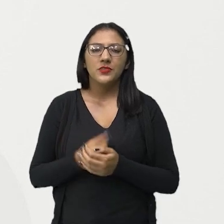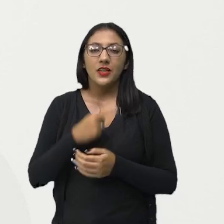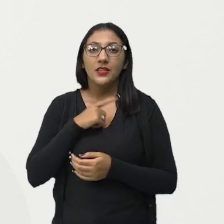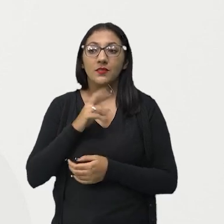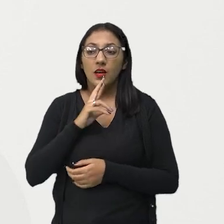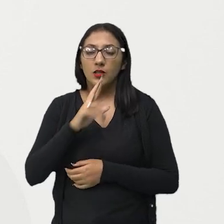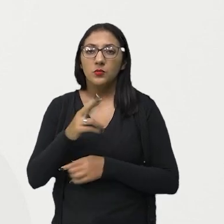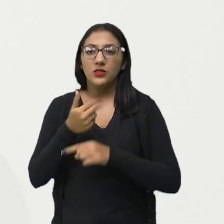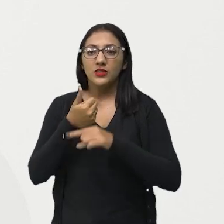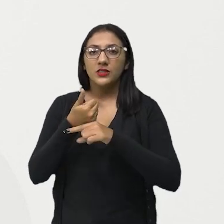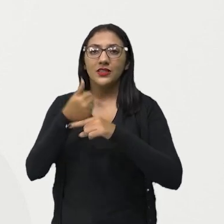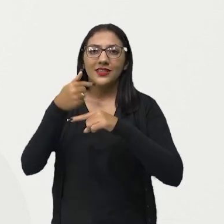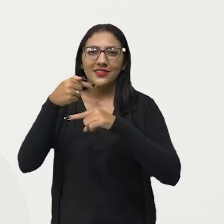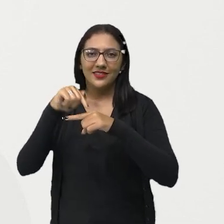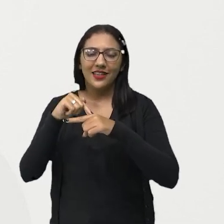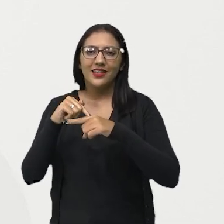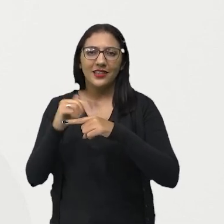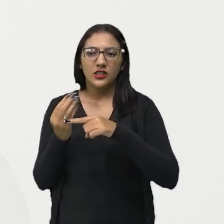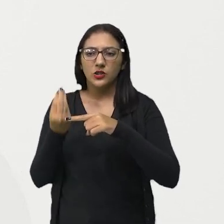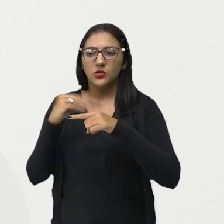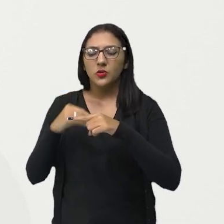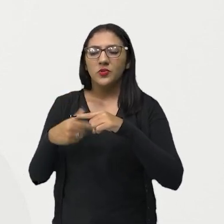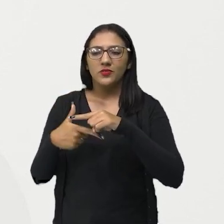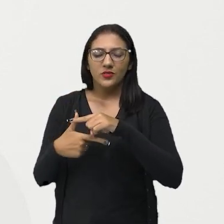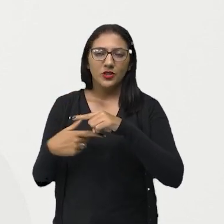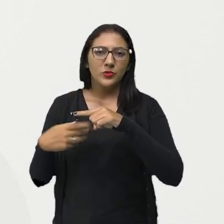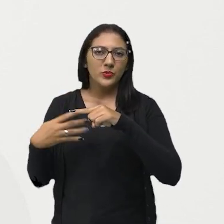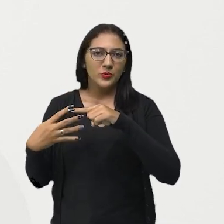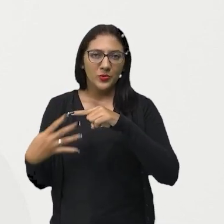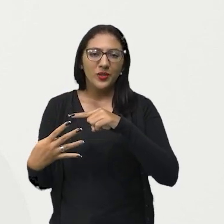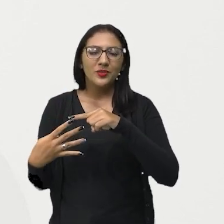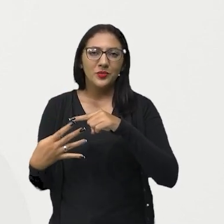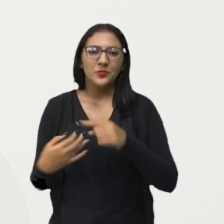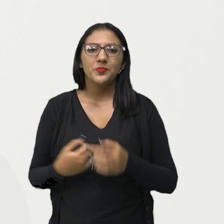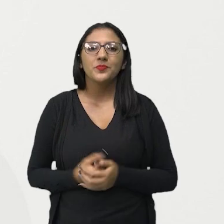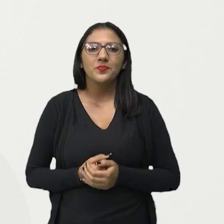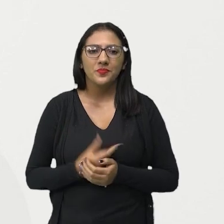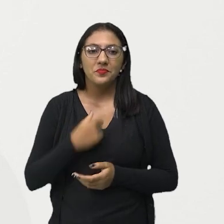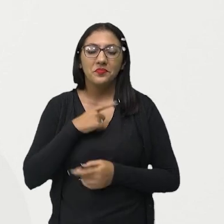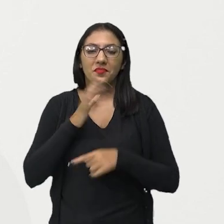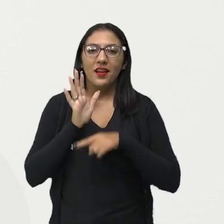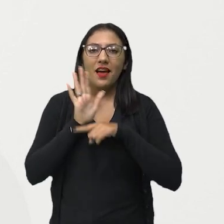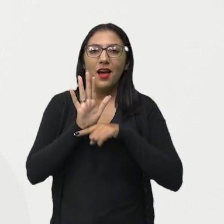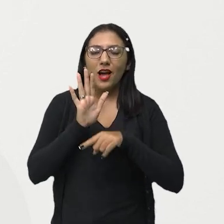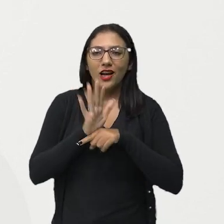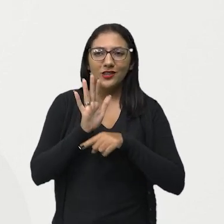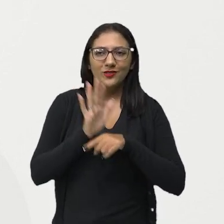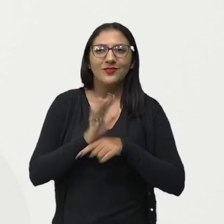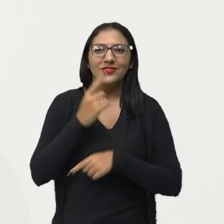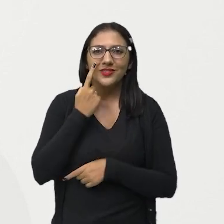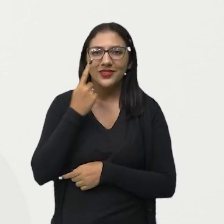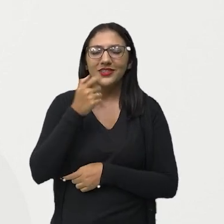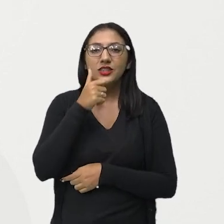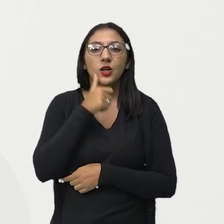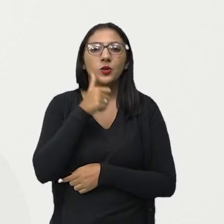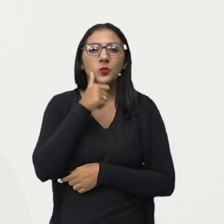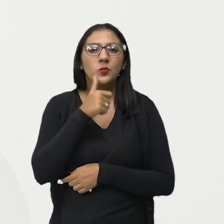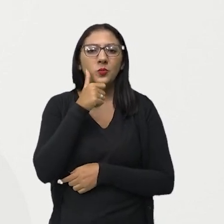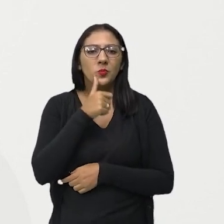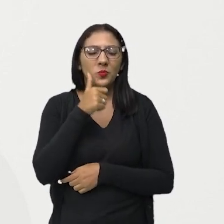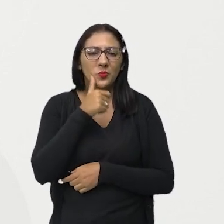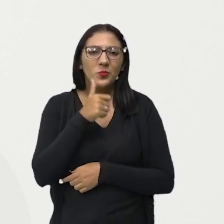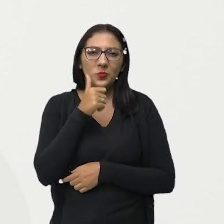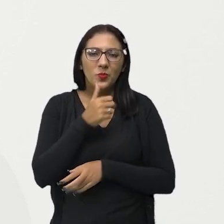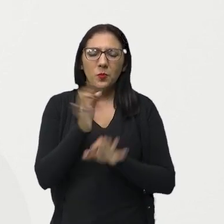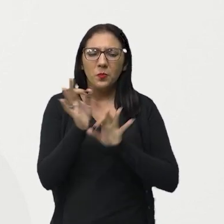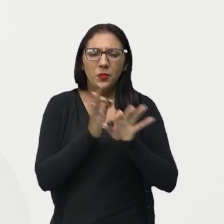17, né? 17 sobre 24, tá bom? Então nós ajudamos aí a nossa confeiteira, né? Falei cozinheira, é